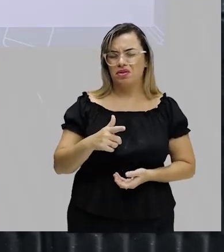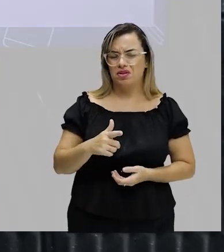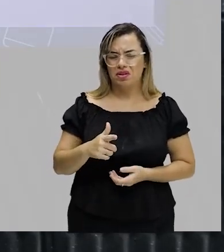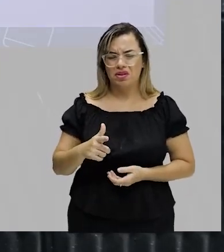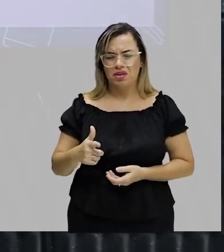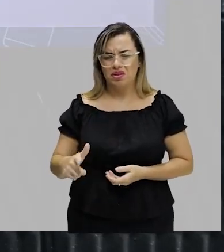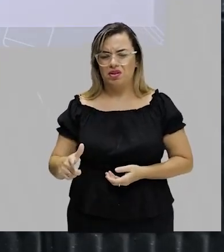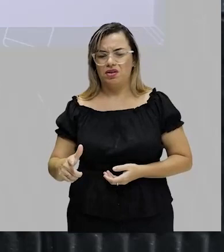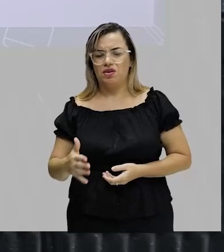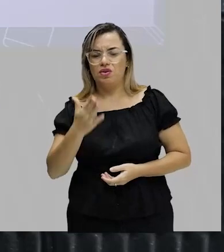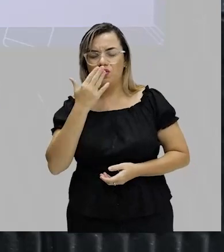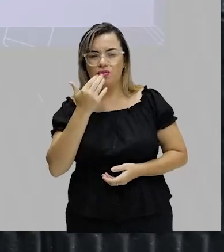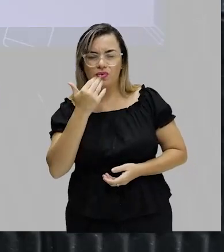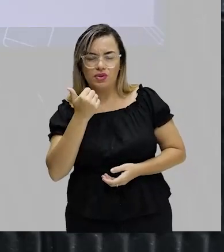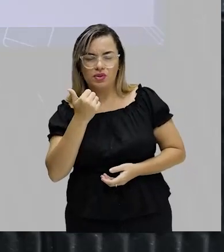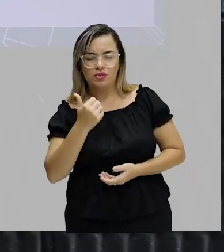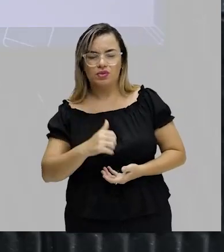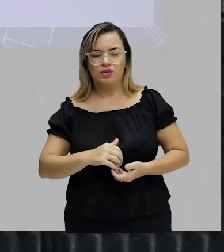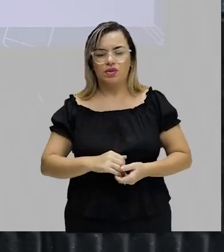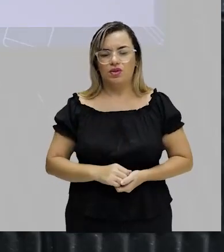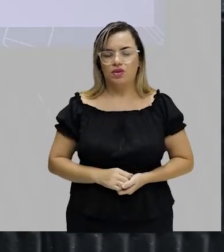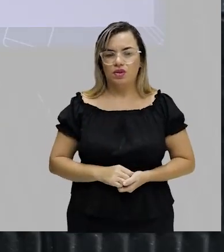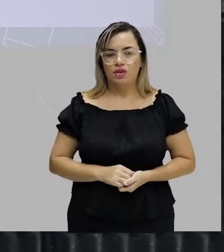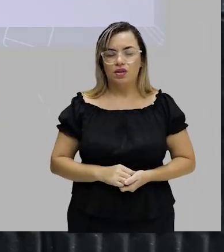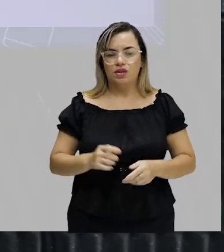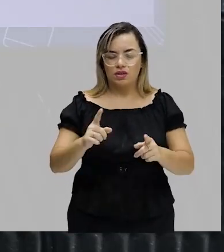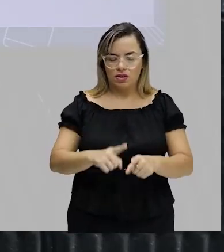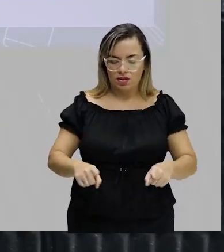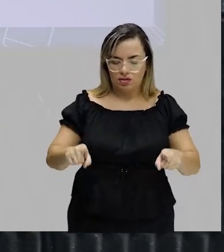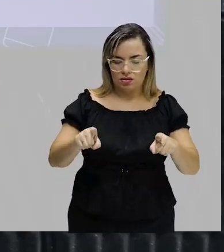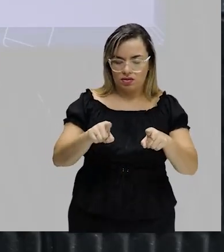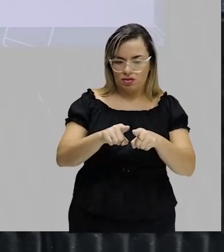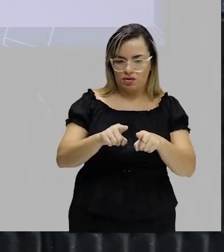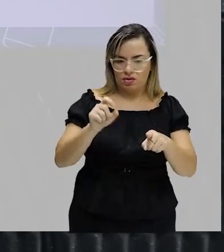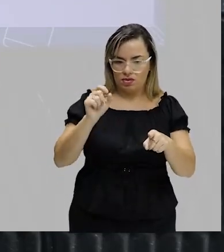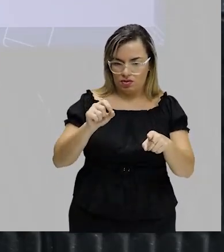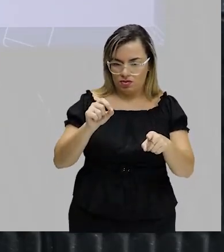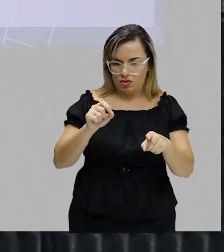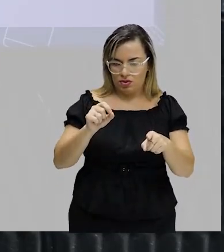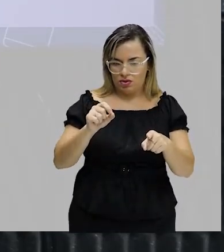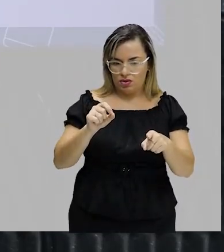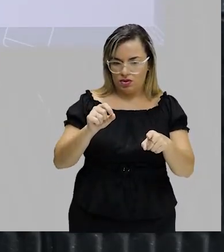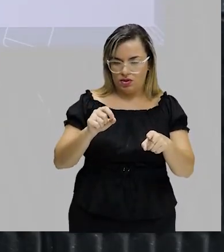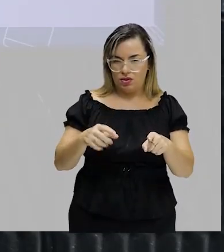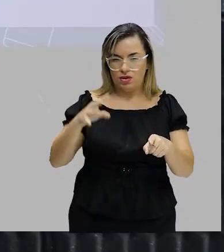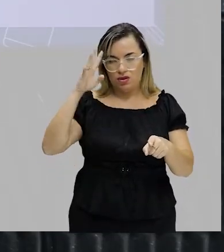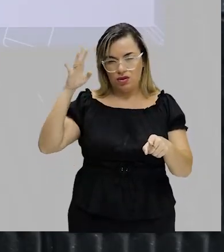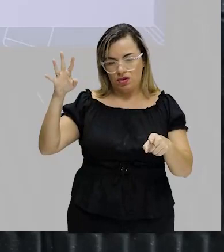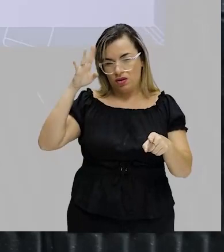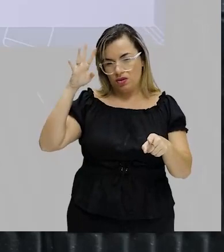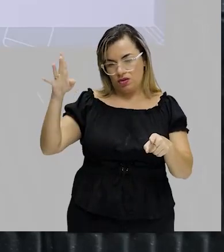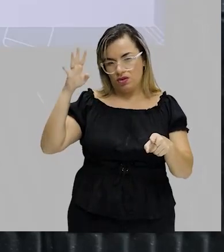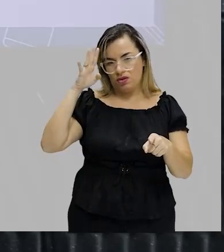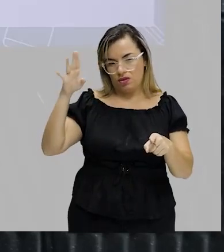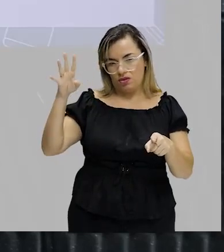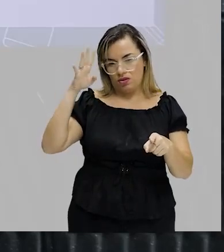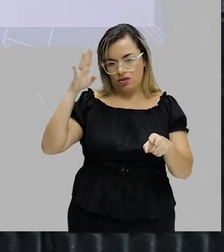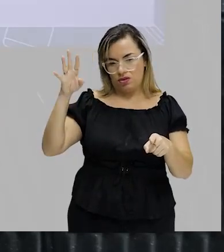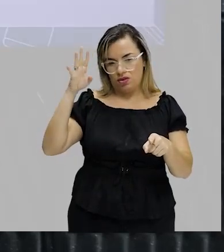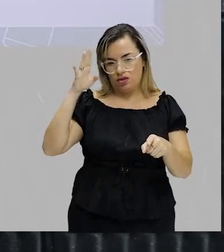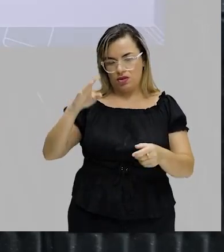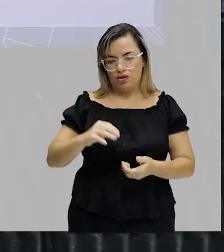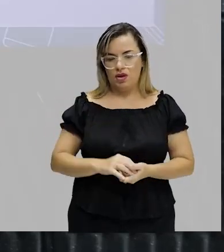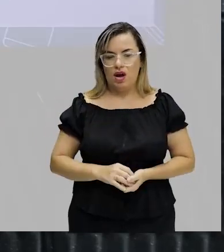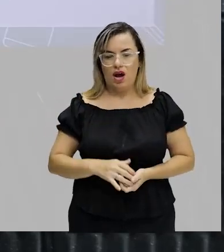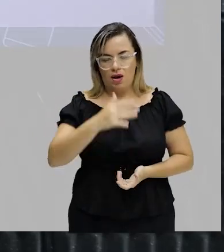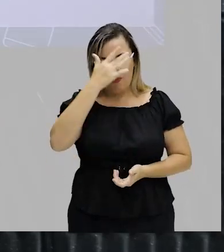Então, também é uma situação que não ocorreu. Se você está cogitando ou imaginando isso, é porque, de fato, a pessoa comeu